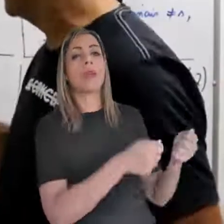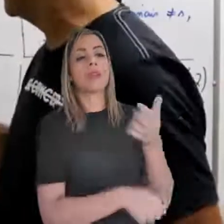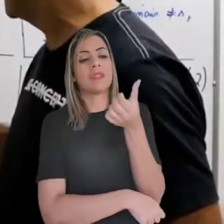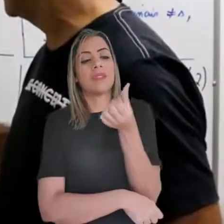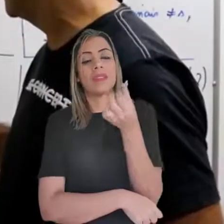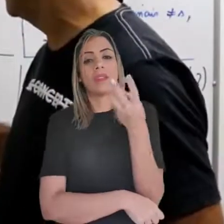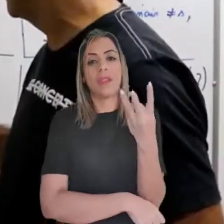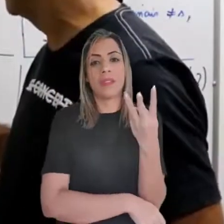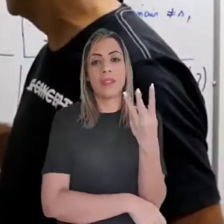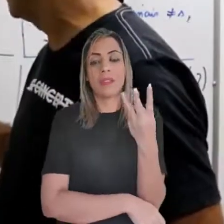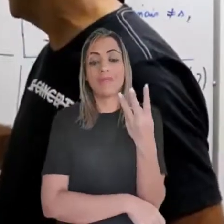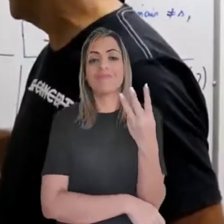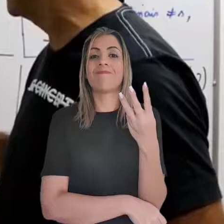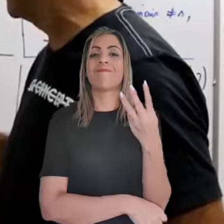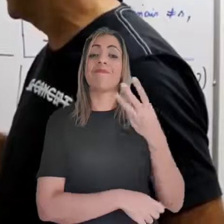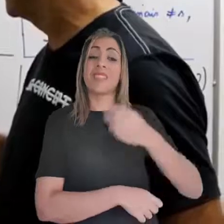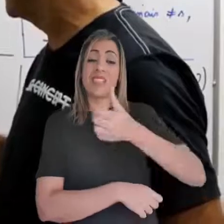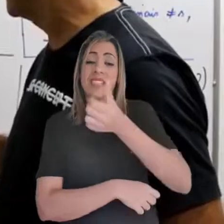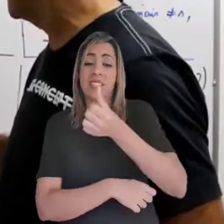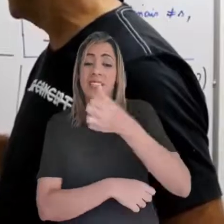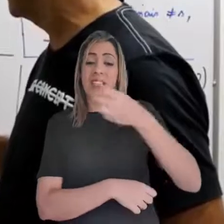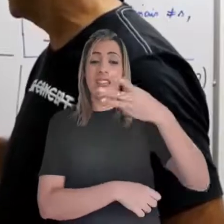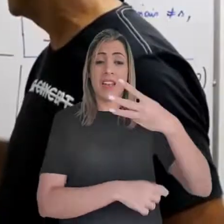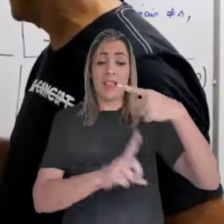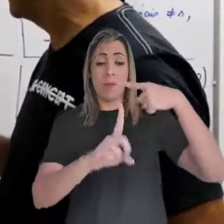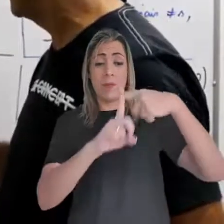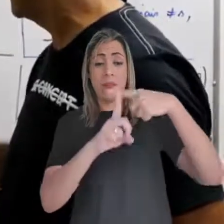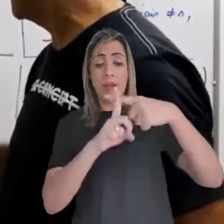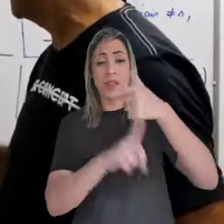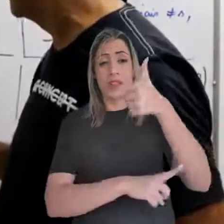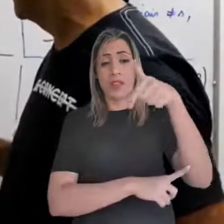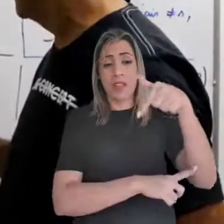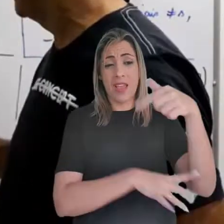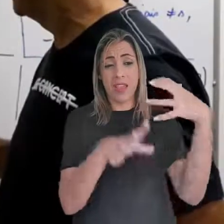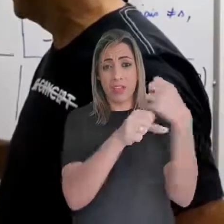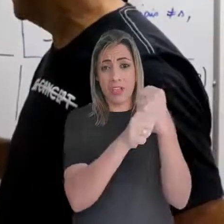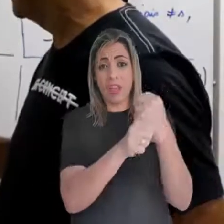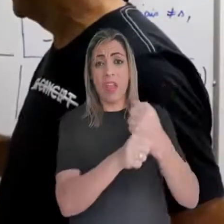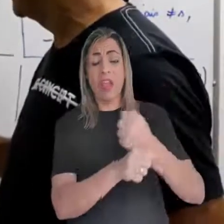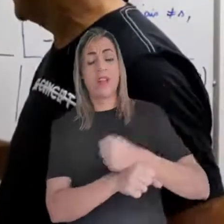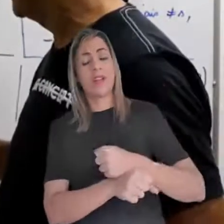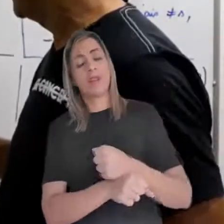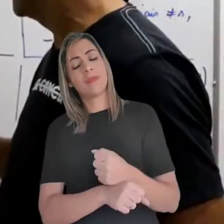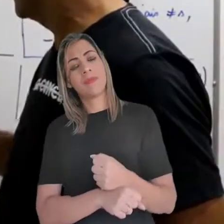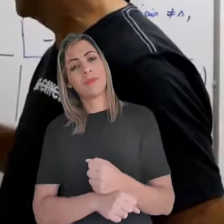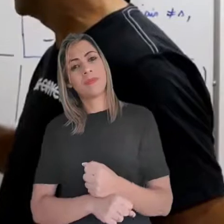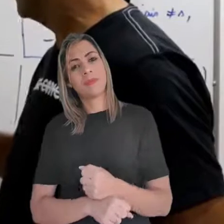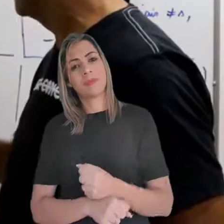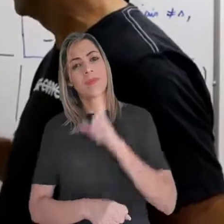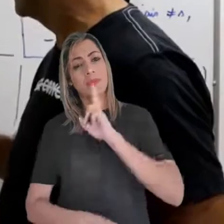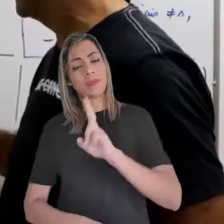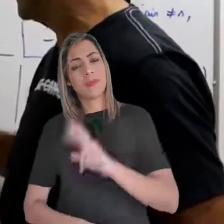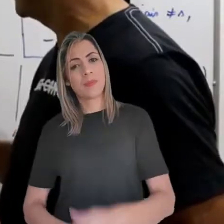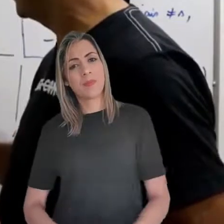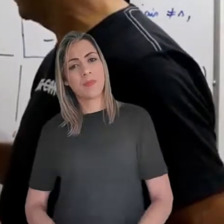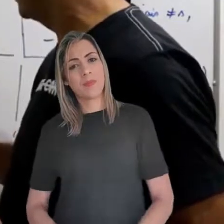gastei 63. Então, novamente, 63 mais 17, eu terei 7, 3, 10, vai